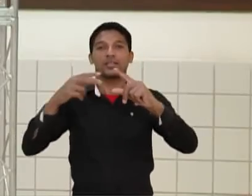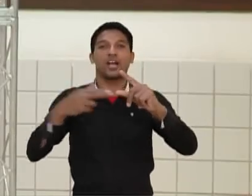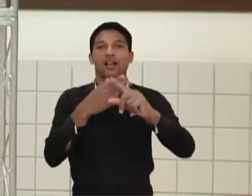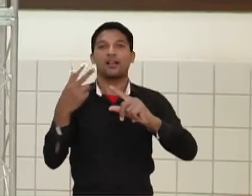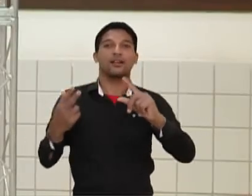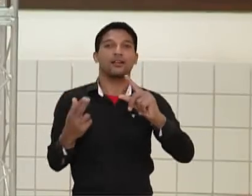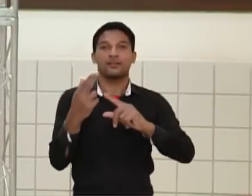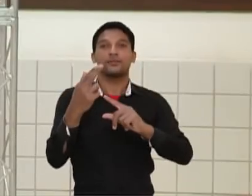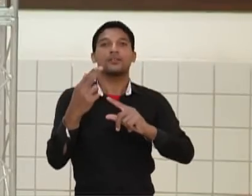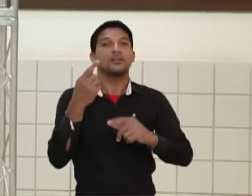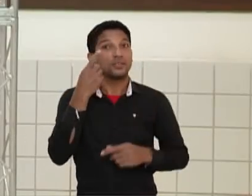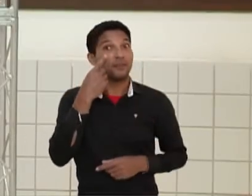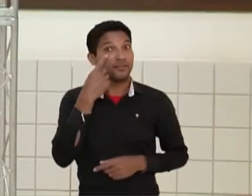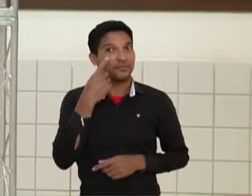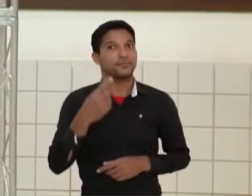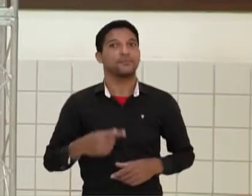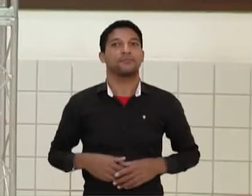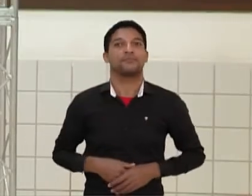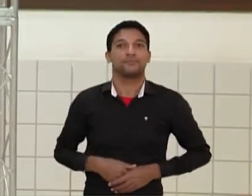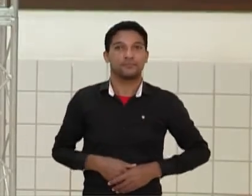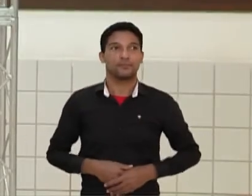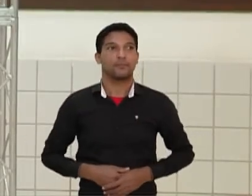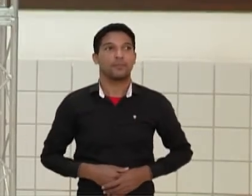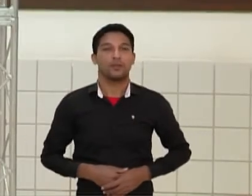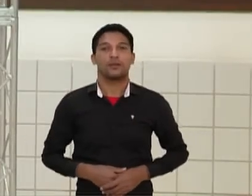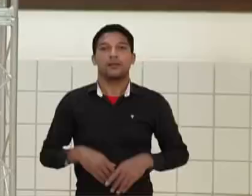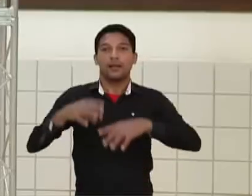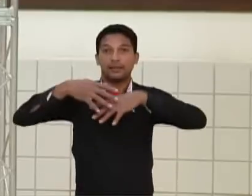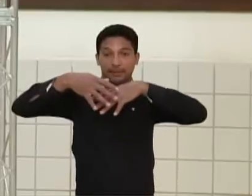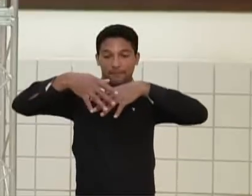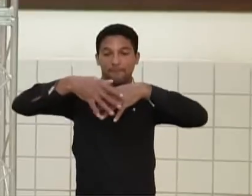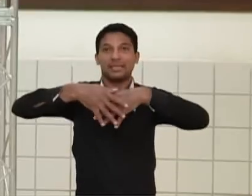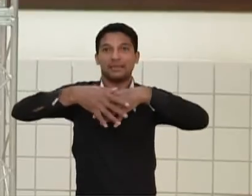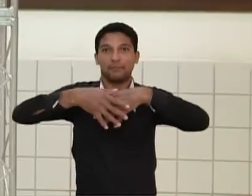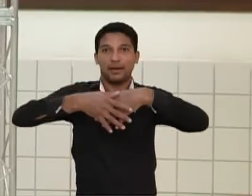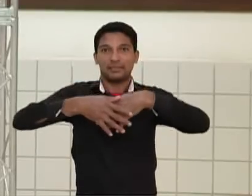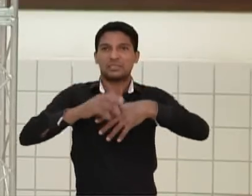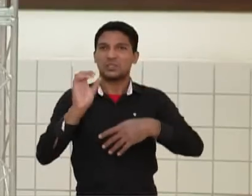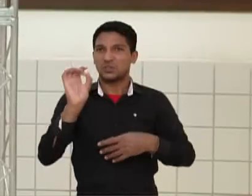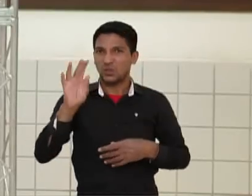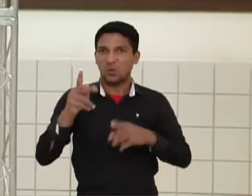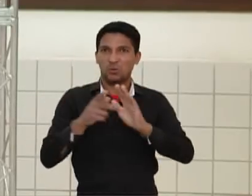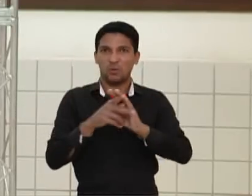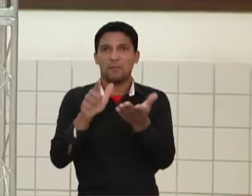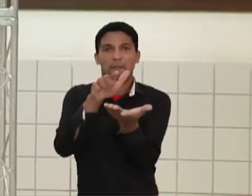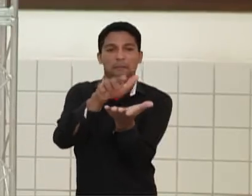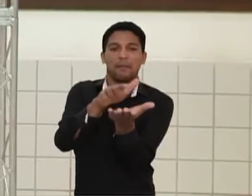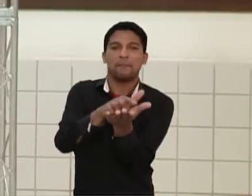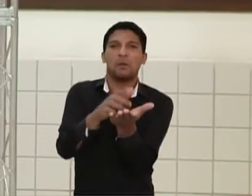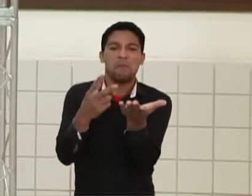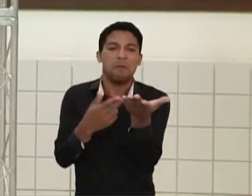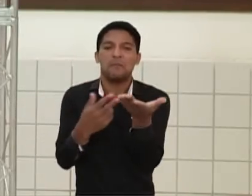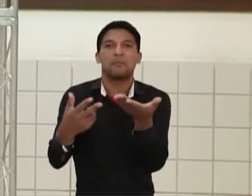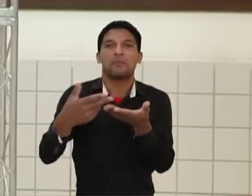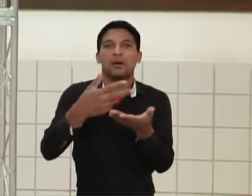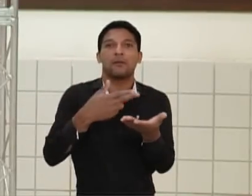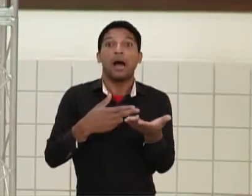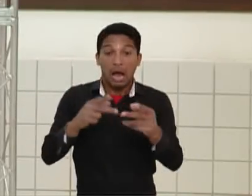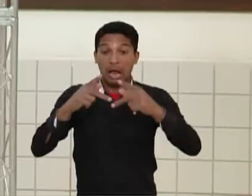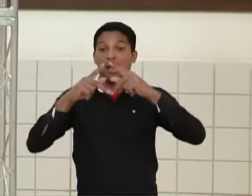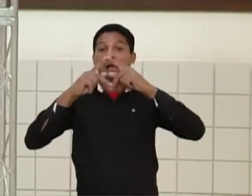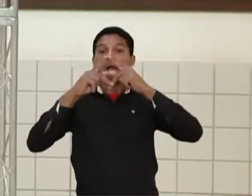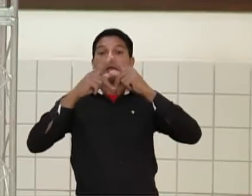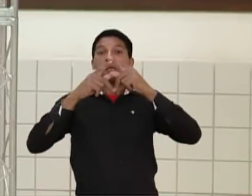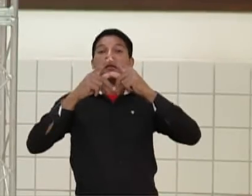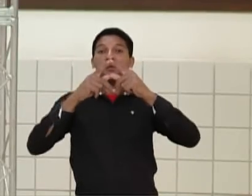casa também, fica bem tranquilo. Mas perceba que em matemática, só recortar papel não adianta. Eu tenho que garantir a ideia. Então eu tenho